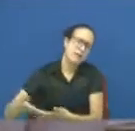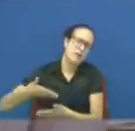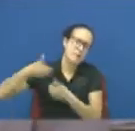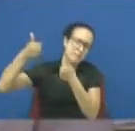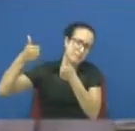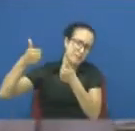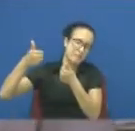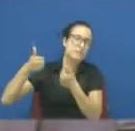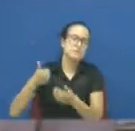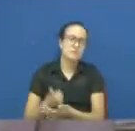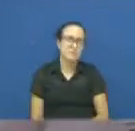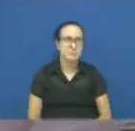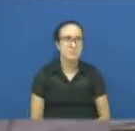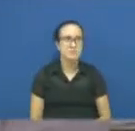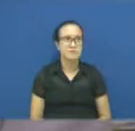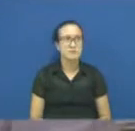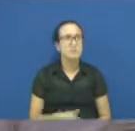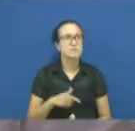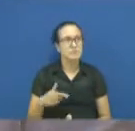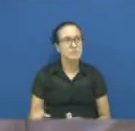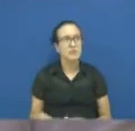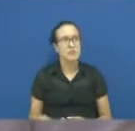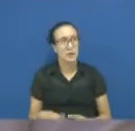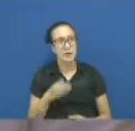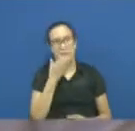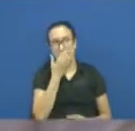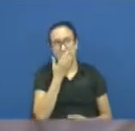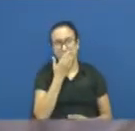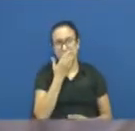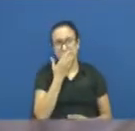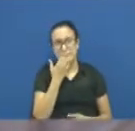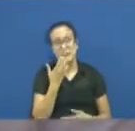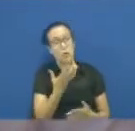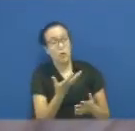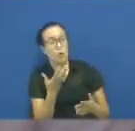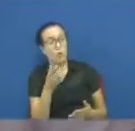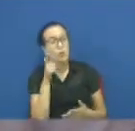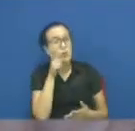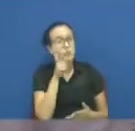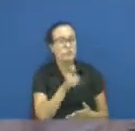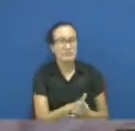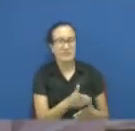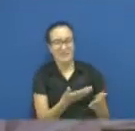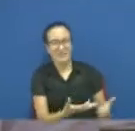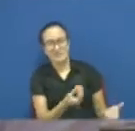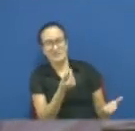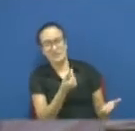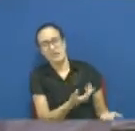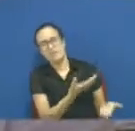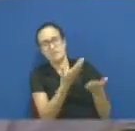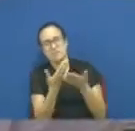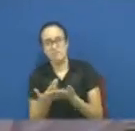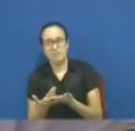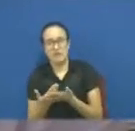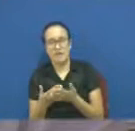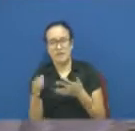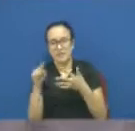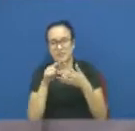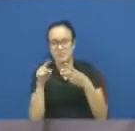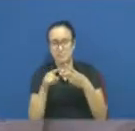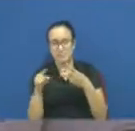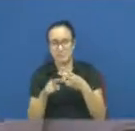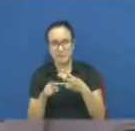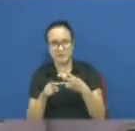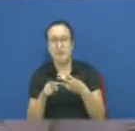acontece? Ela faz um trabalho, ela captura esse recurso do cooperado, divide em 3 vezes para o cooperado,